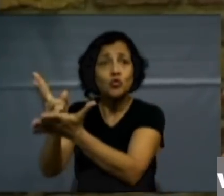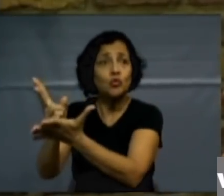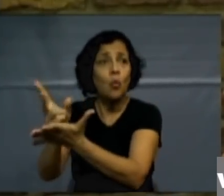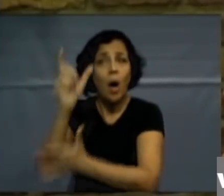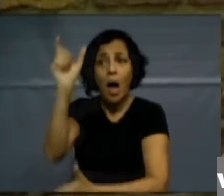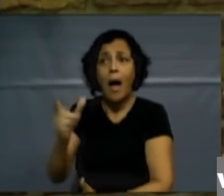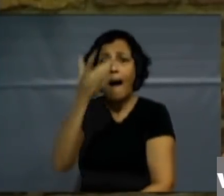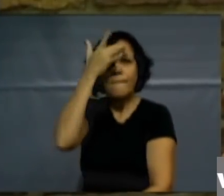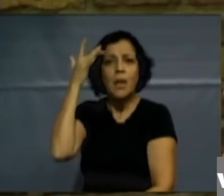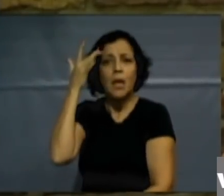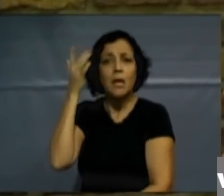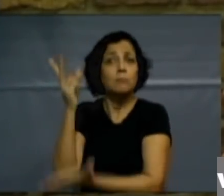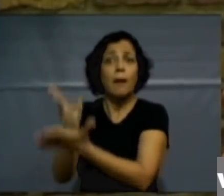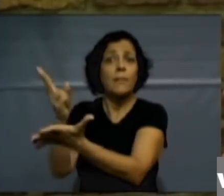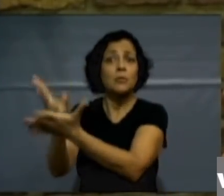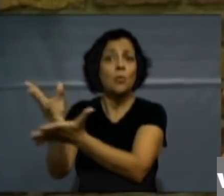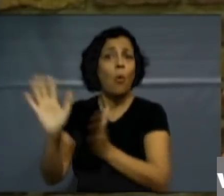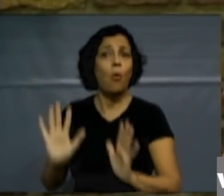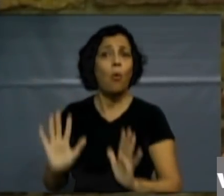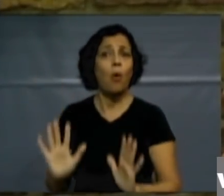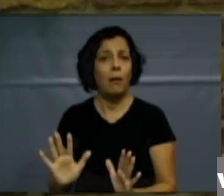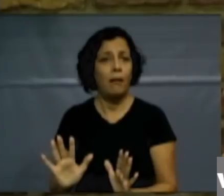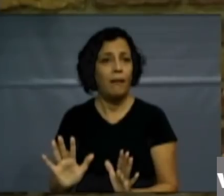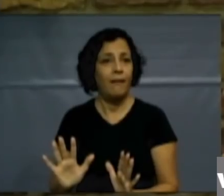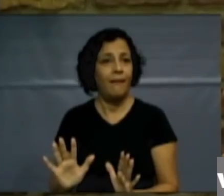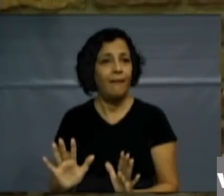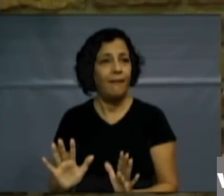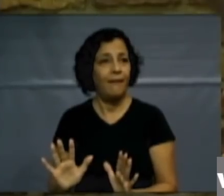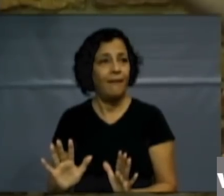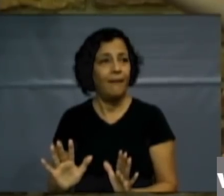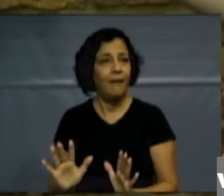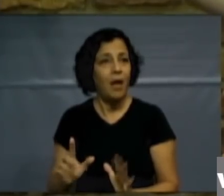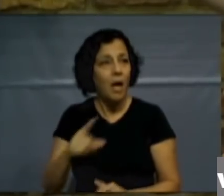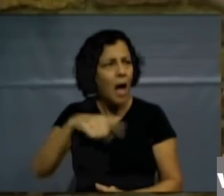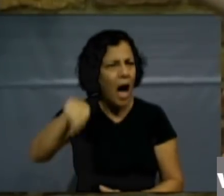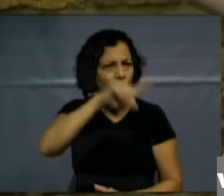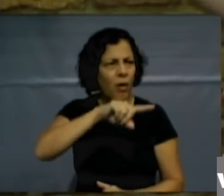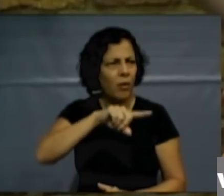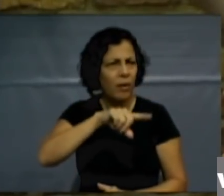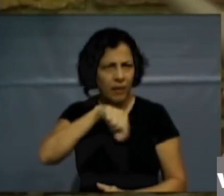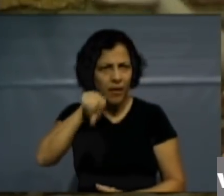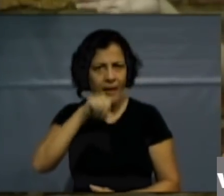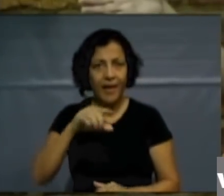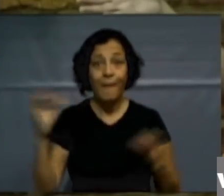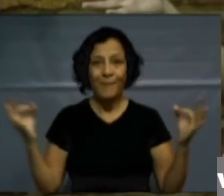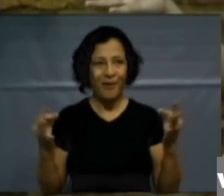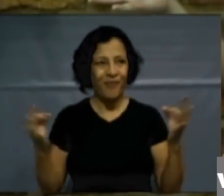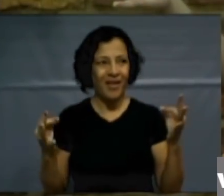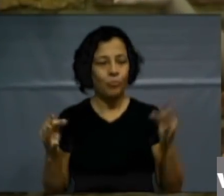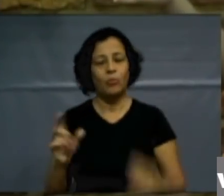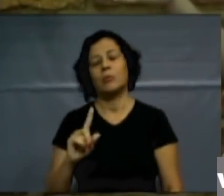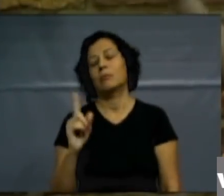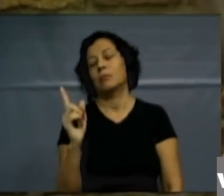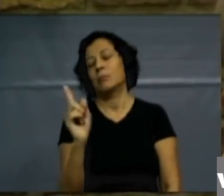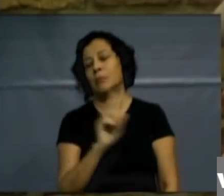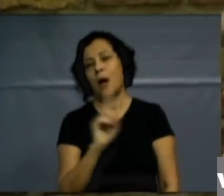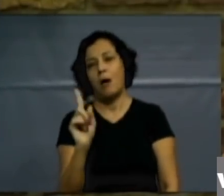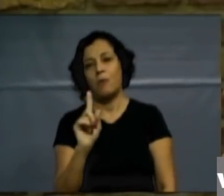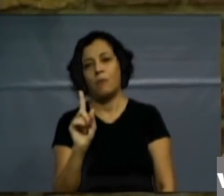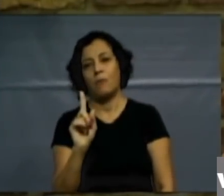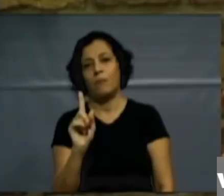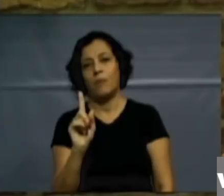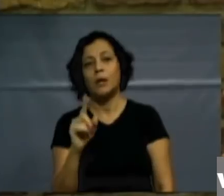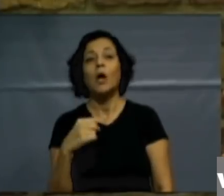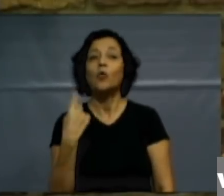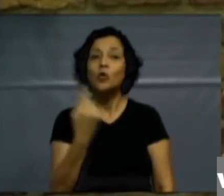Todos nós vamos ser o que nós somos. Alguém aqui é perfeito? Não. Então a gente vai